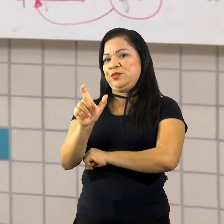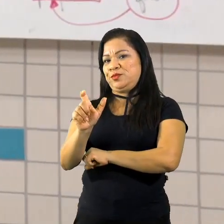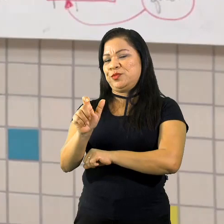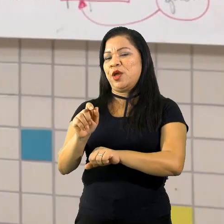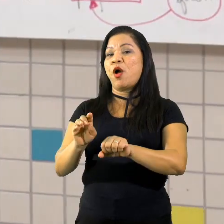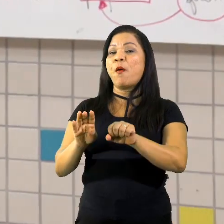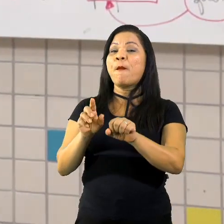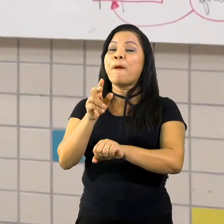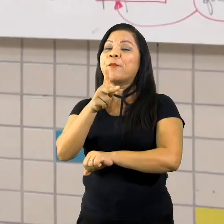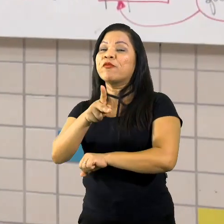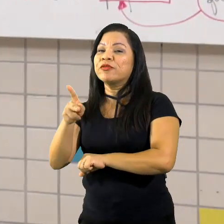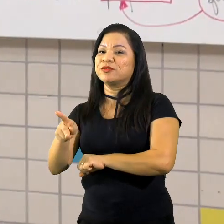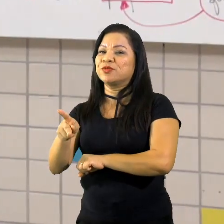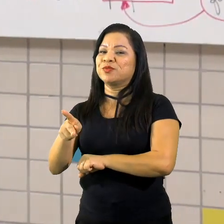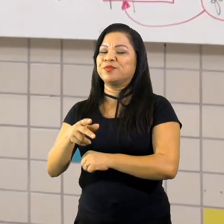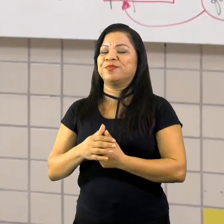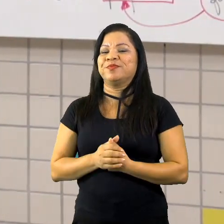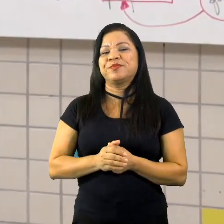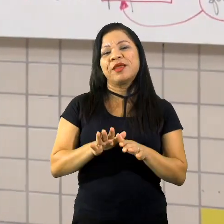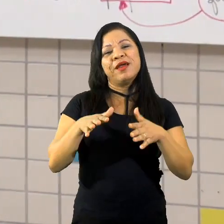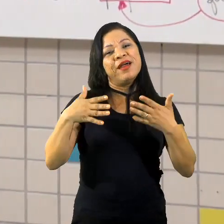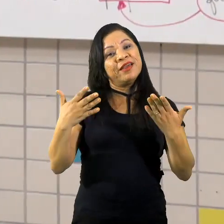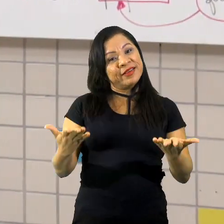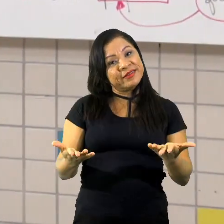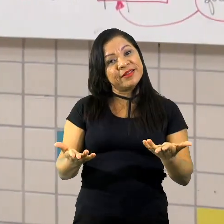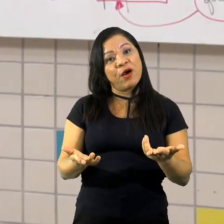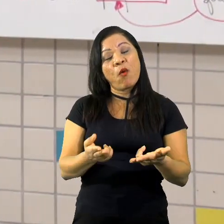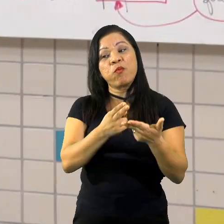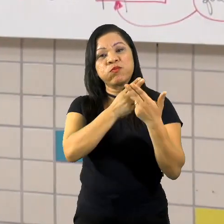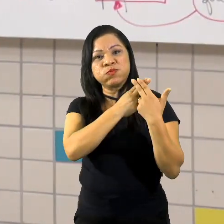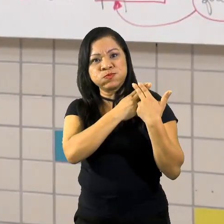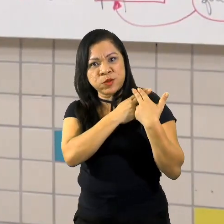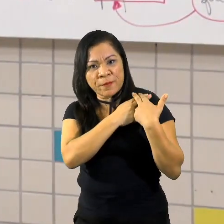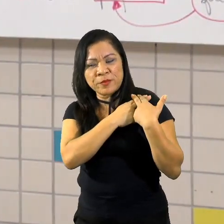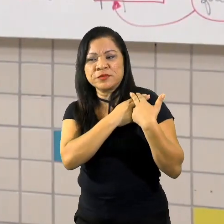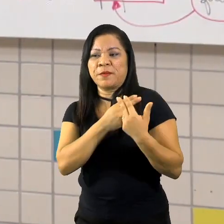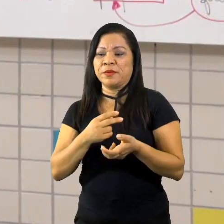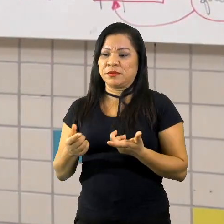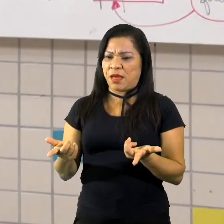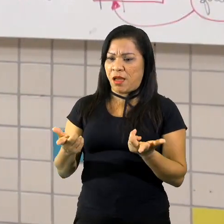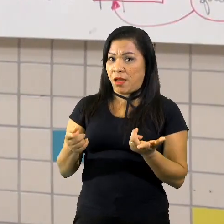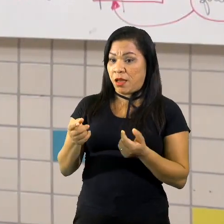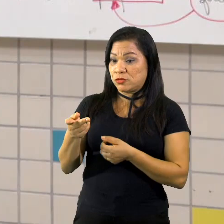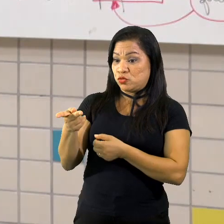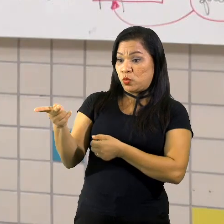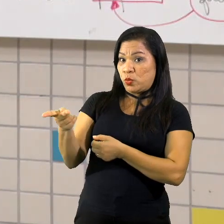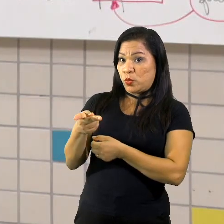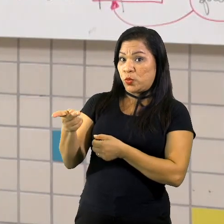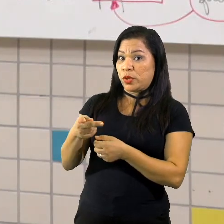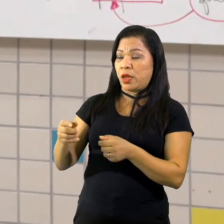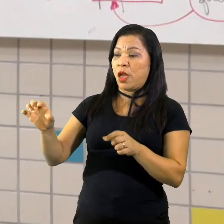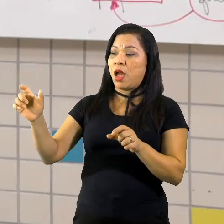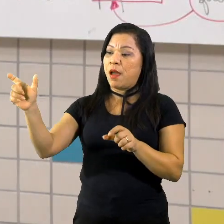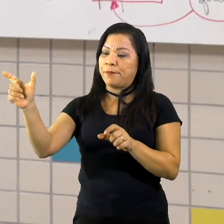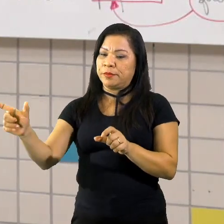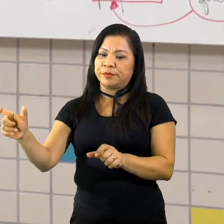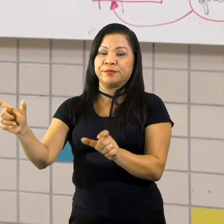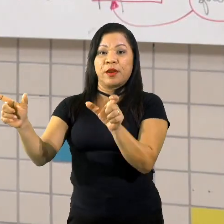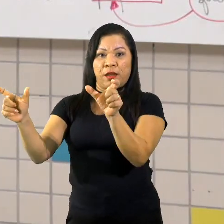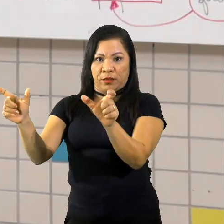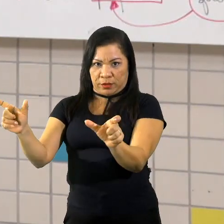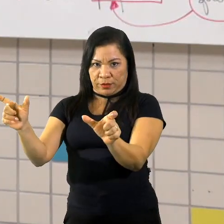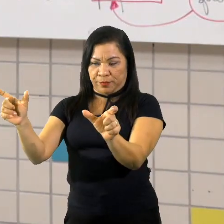têm que entender que essa é a função do pronome relativo. Ele é usado para unir as orações